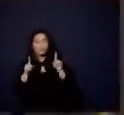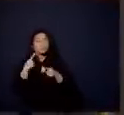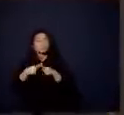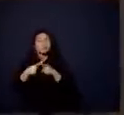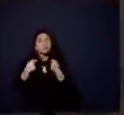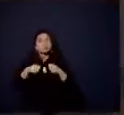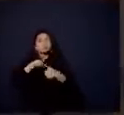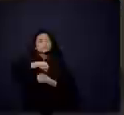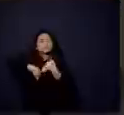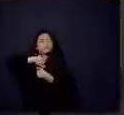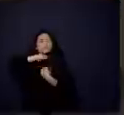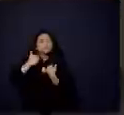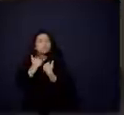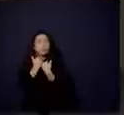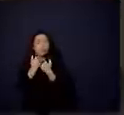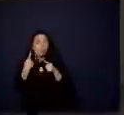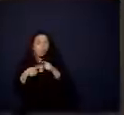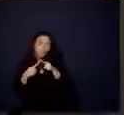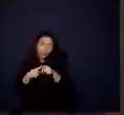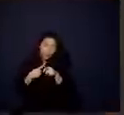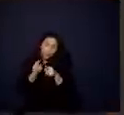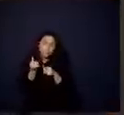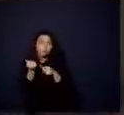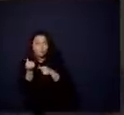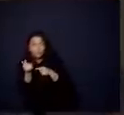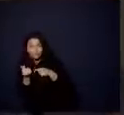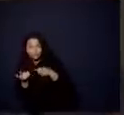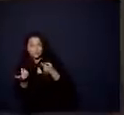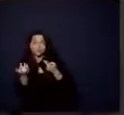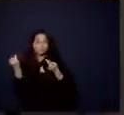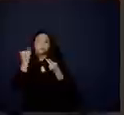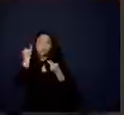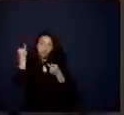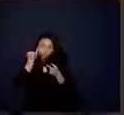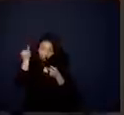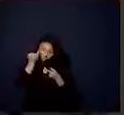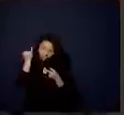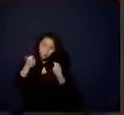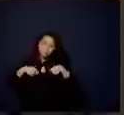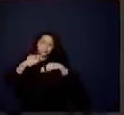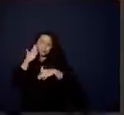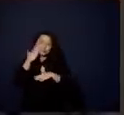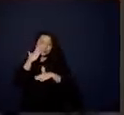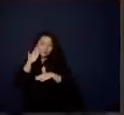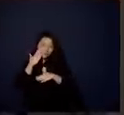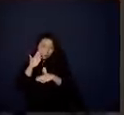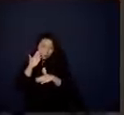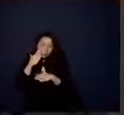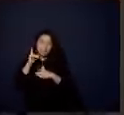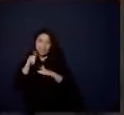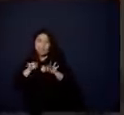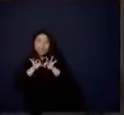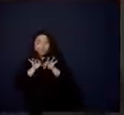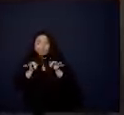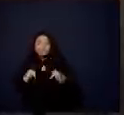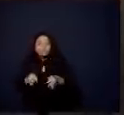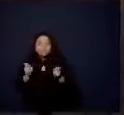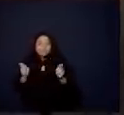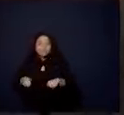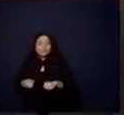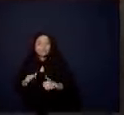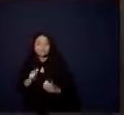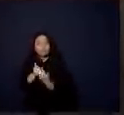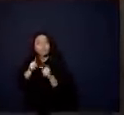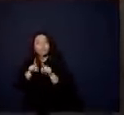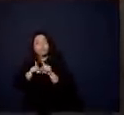porque tem muito primeiro porque muda preço relativos então é importante você ter que isso seja feito de forma suave segundo porque